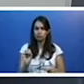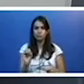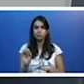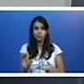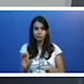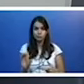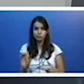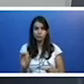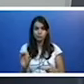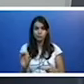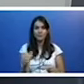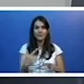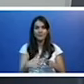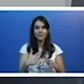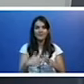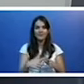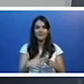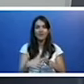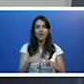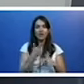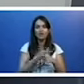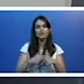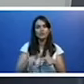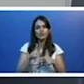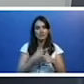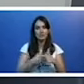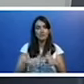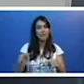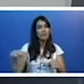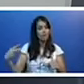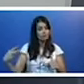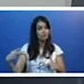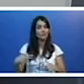operação inversa, divisão, ele foi dividir